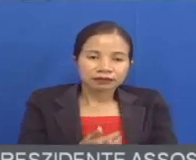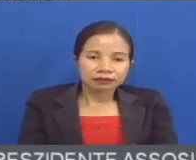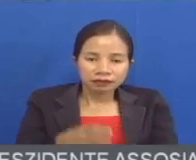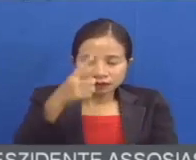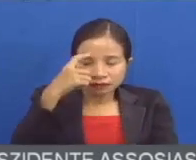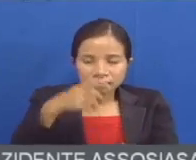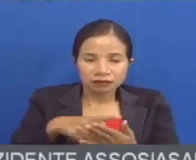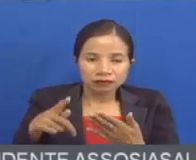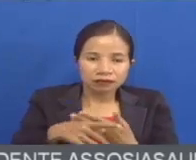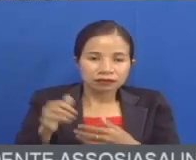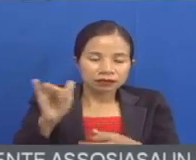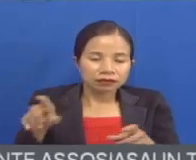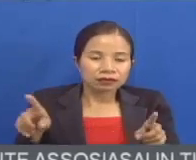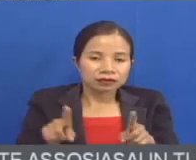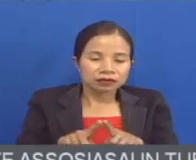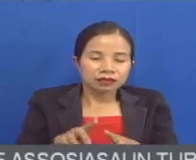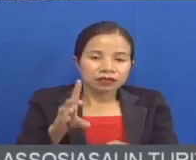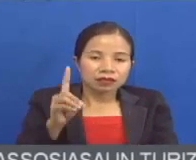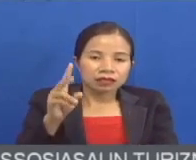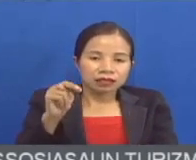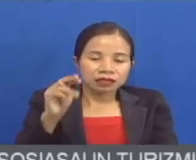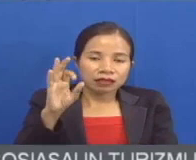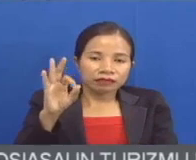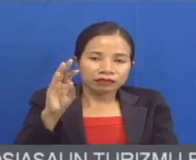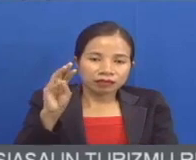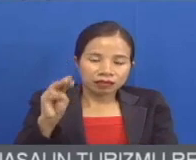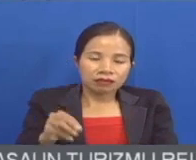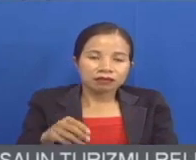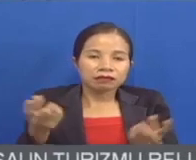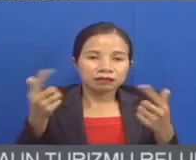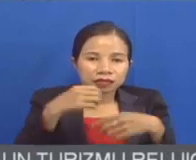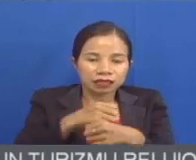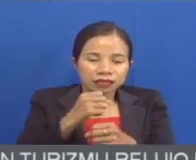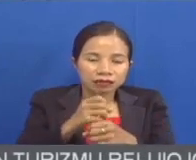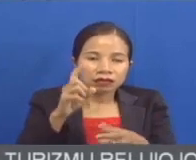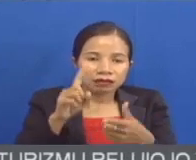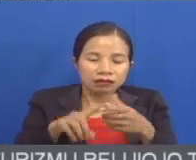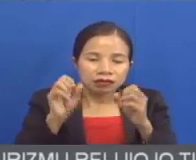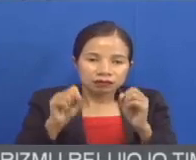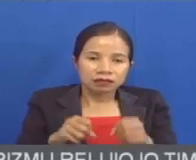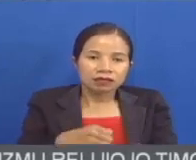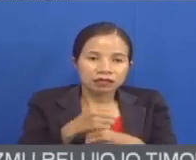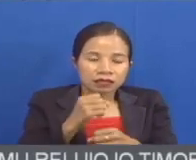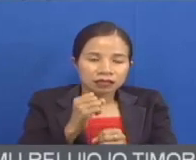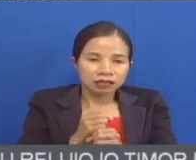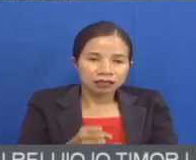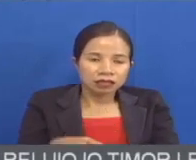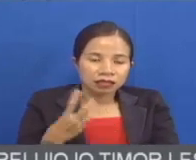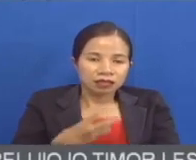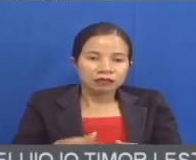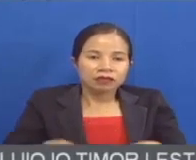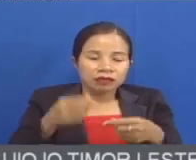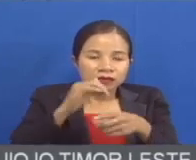é um programa que irá ganhar de NFM mais halone, para mais para depois bele refrescar. A mim foram